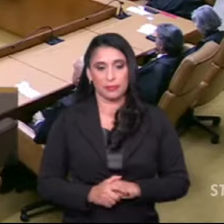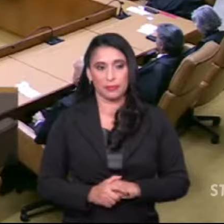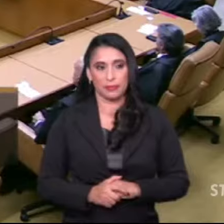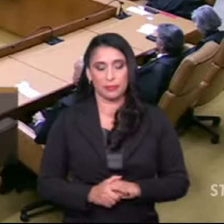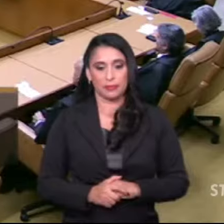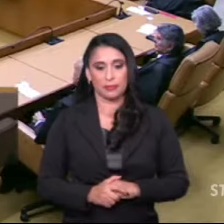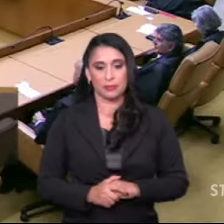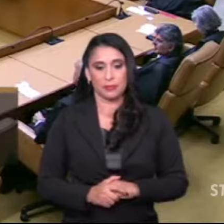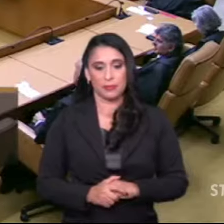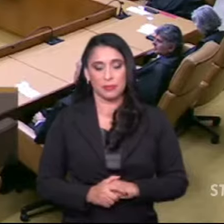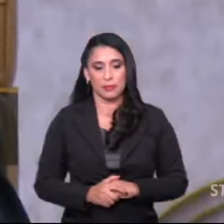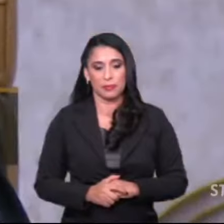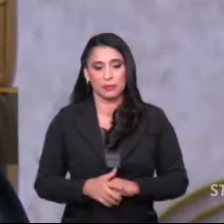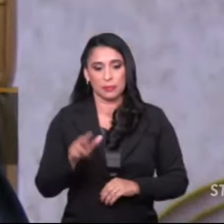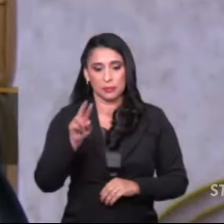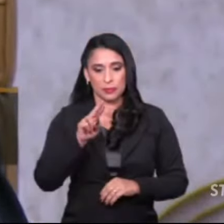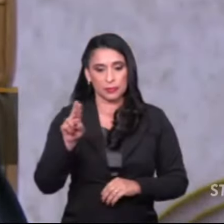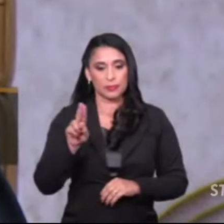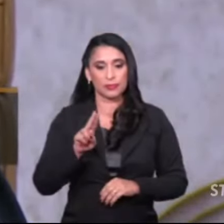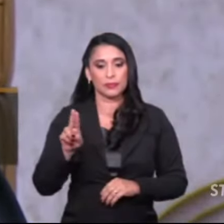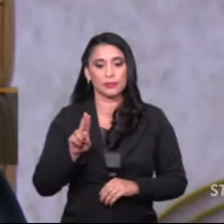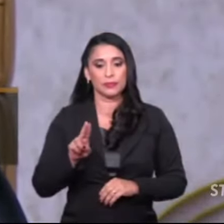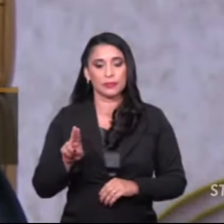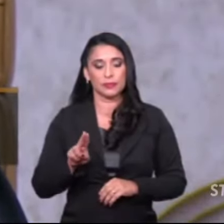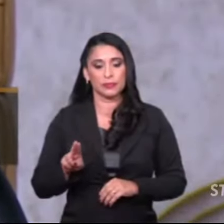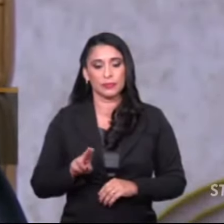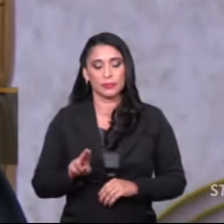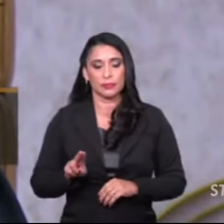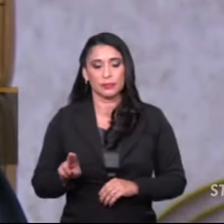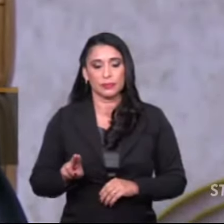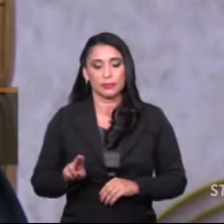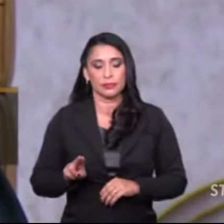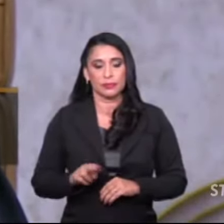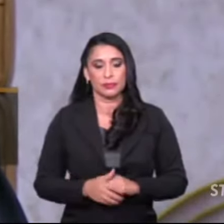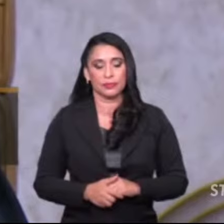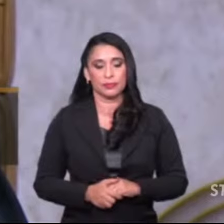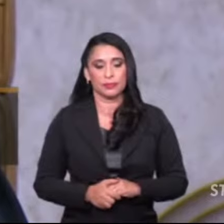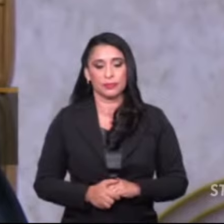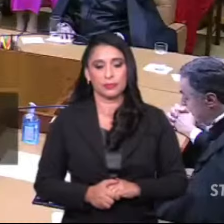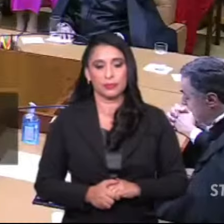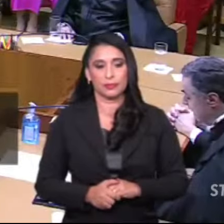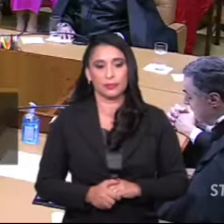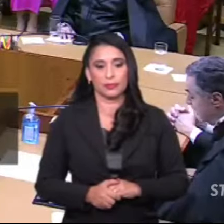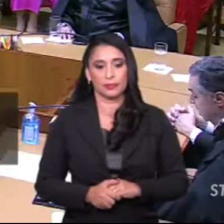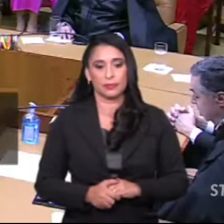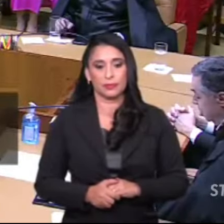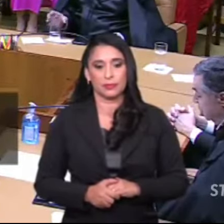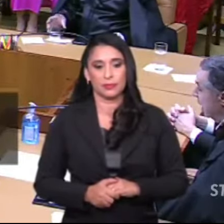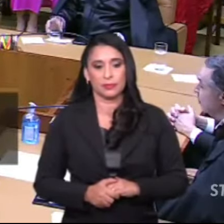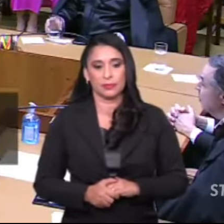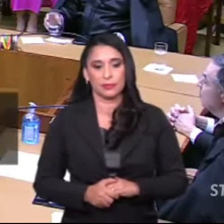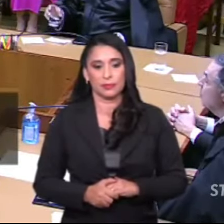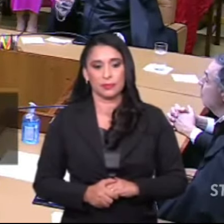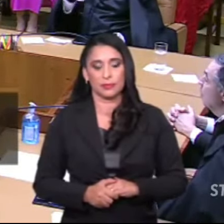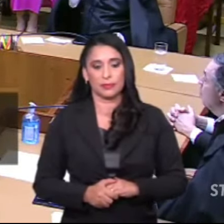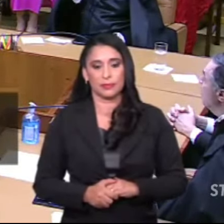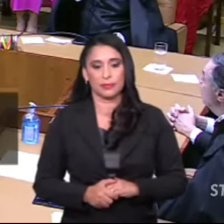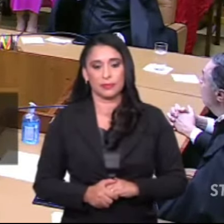Helena Malman, Alexandre Luiz Ramos, Alberto Balazeiro, Morgana de Almeida Richa, Liana